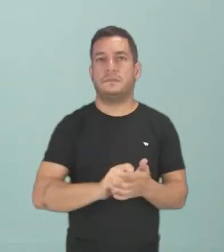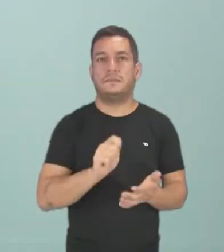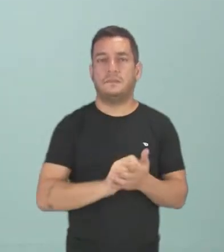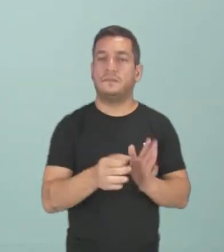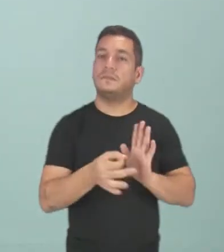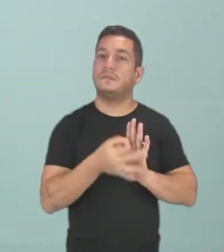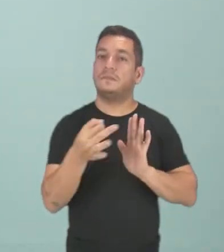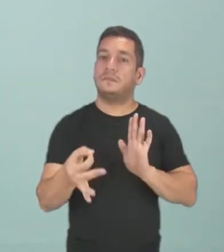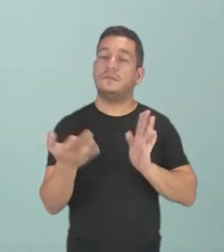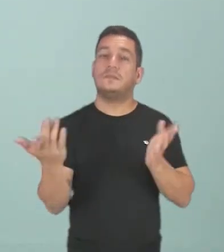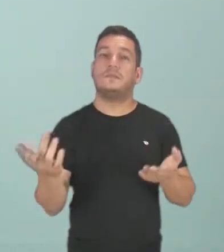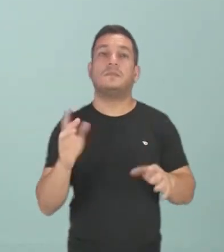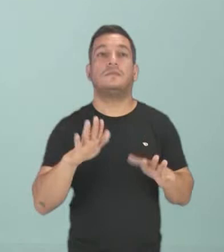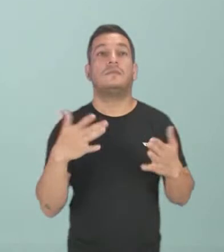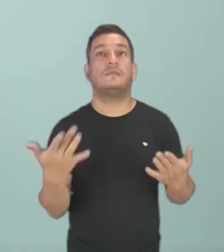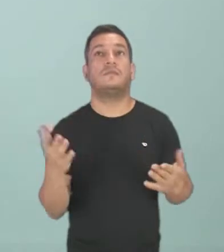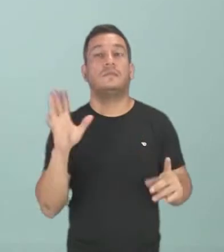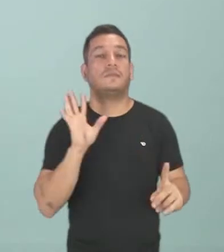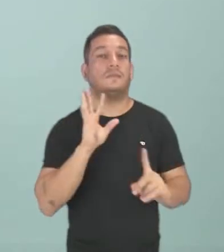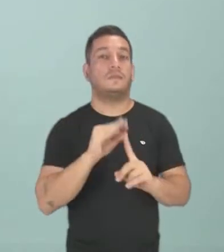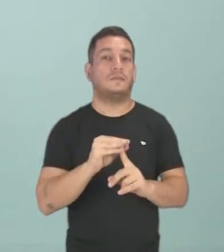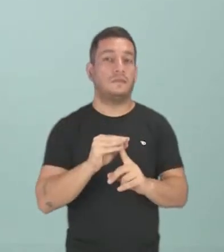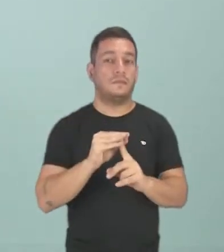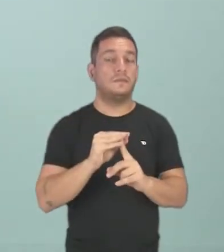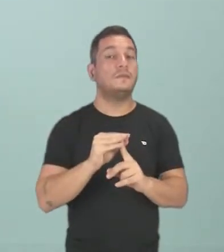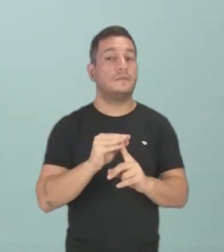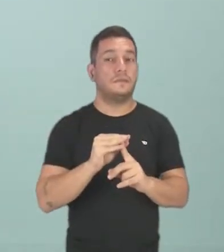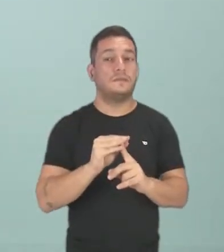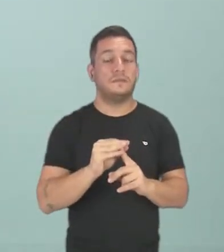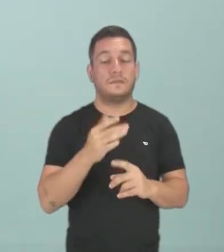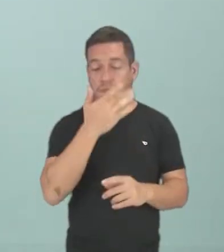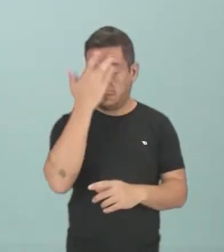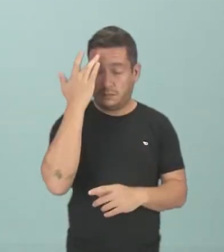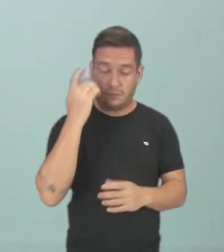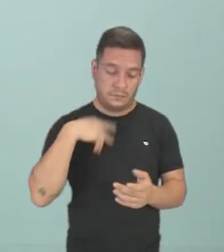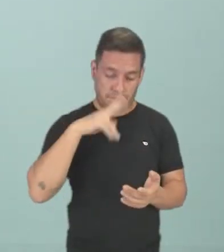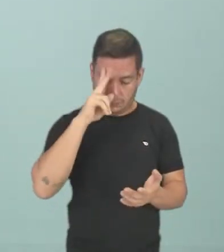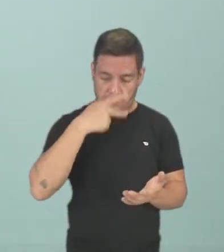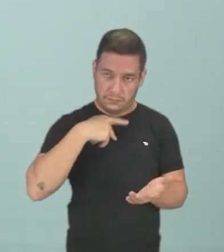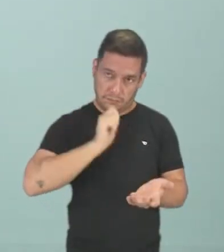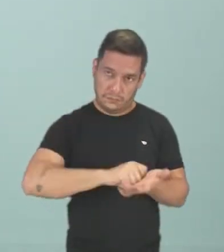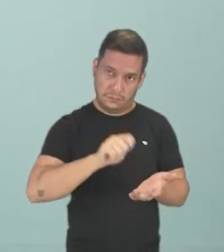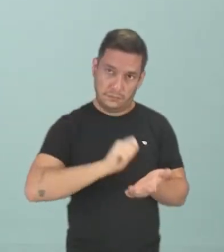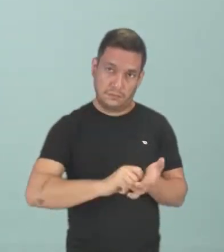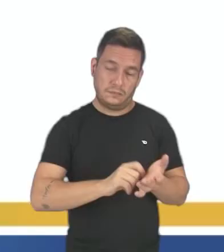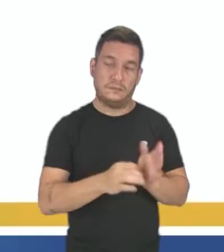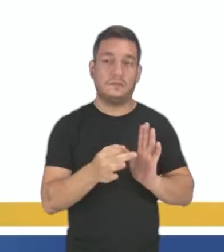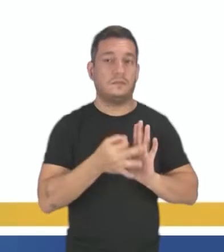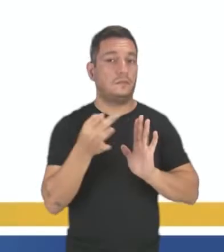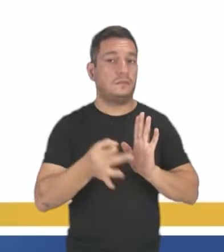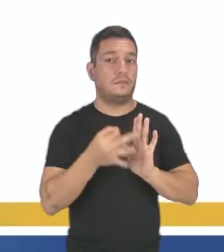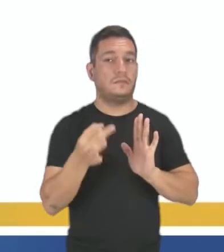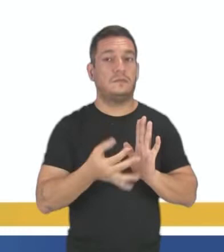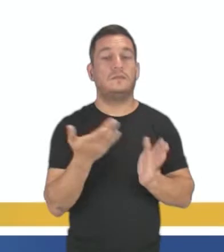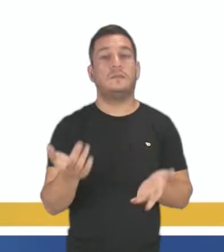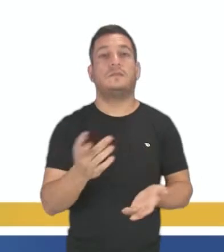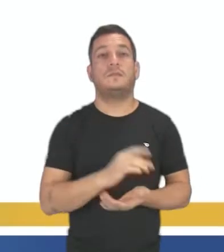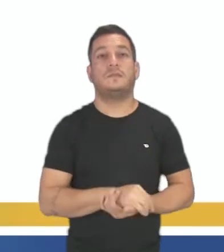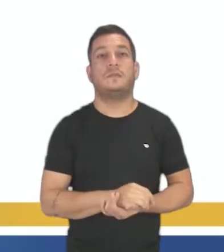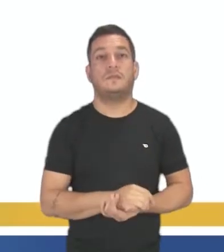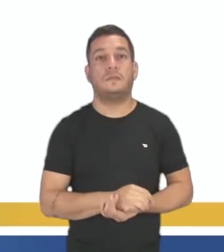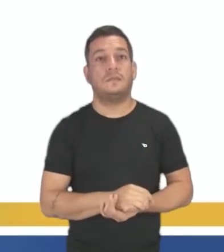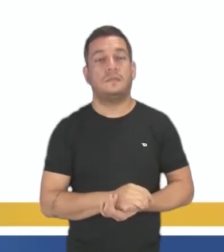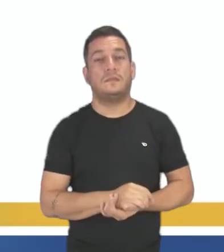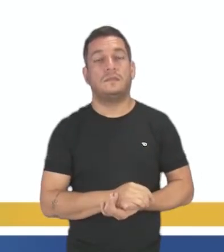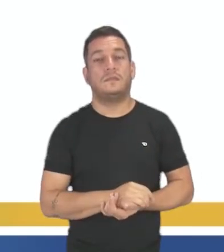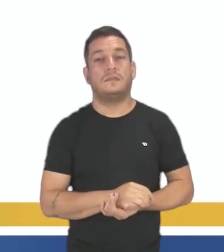escrever artigos de opinião? Qual é a intencionalidade daquele que escreve um artigo de opinião? Temos as